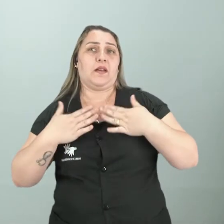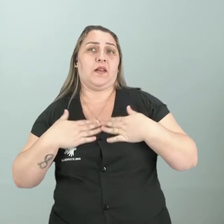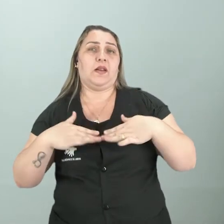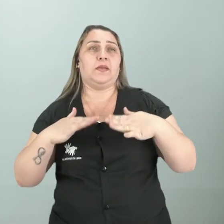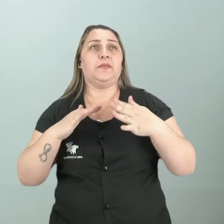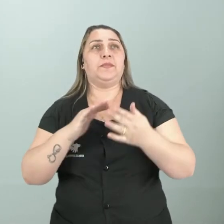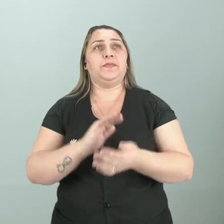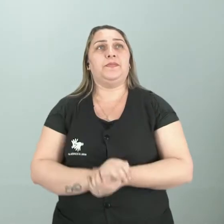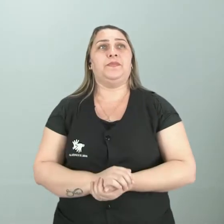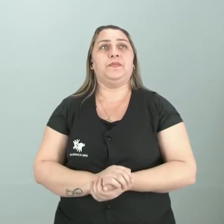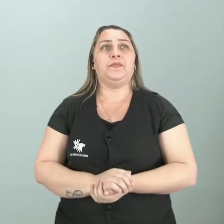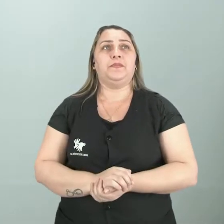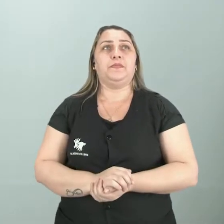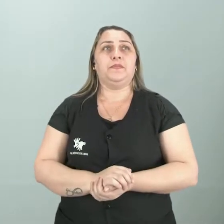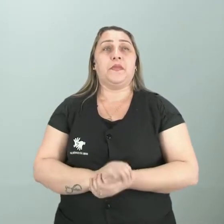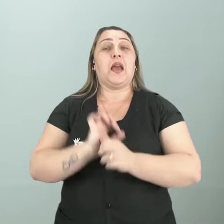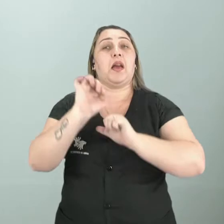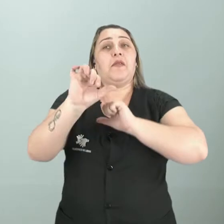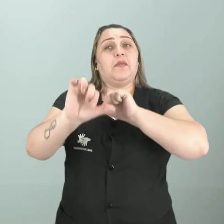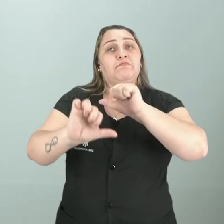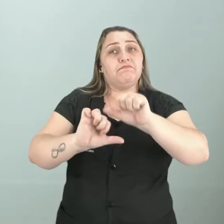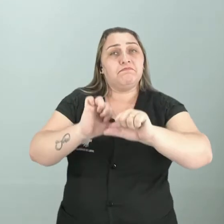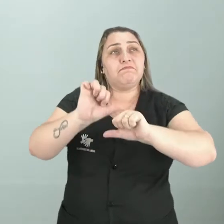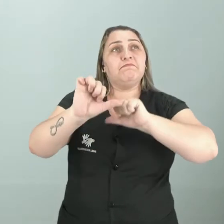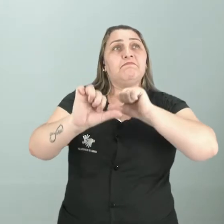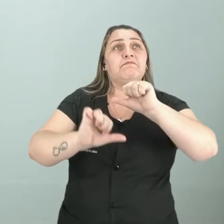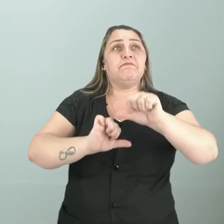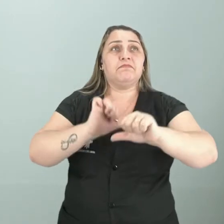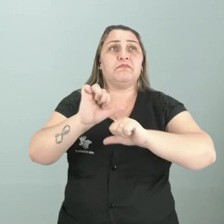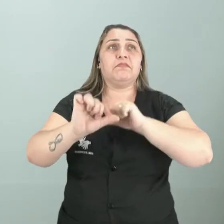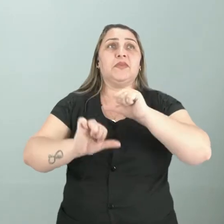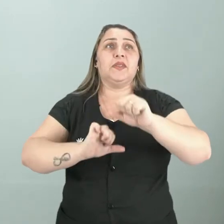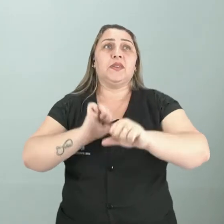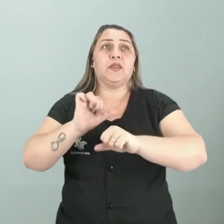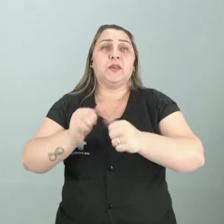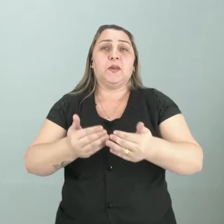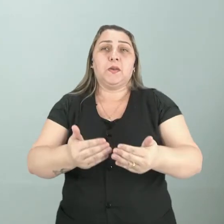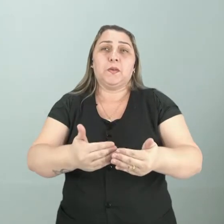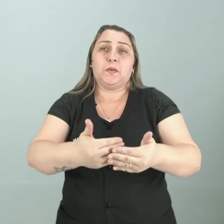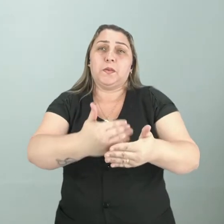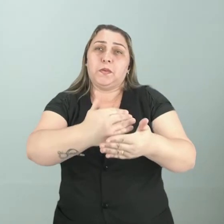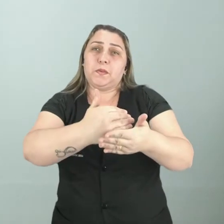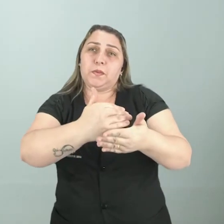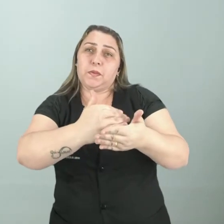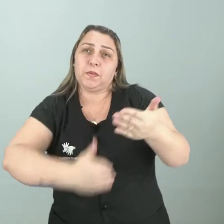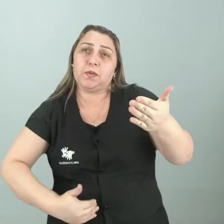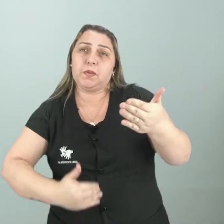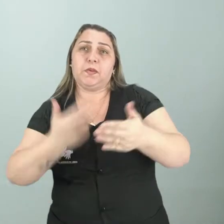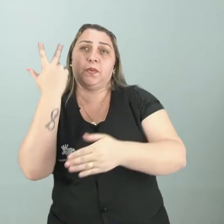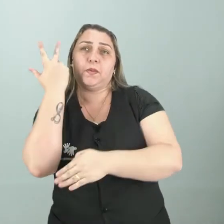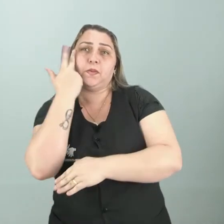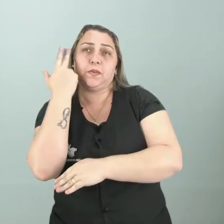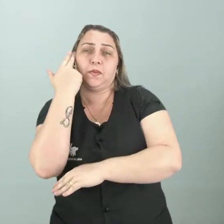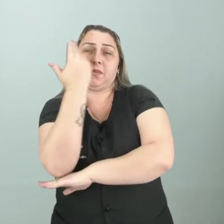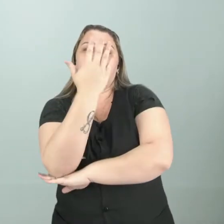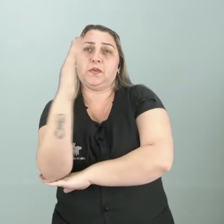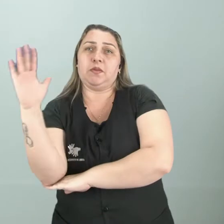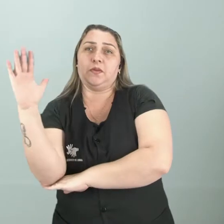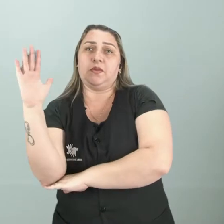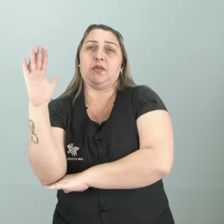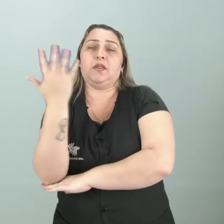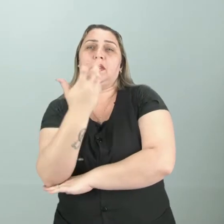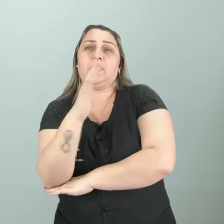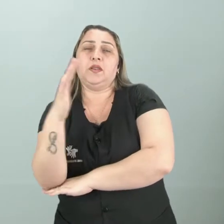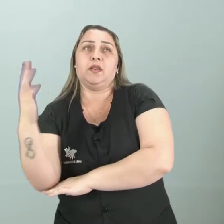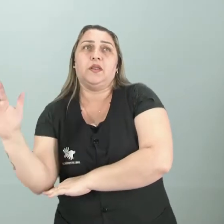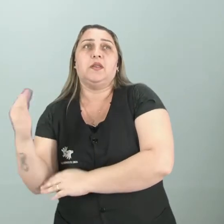tá? Então, assim acontece a modificação. À medida que o homem vai retirando os elementos naturais, retirando as